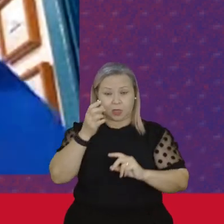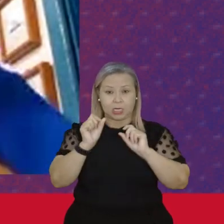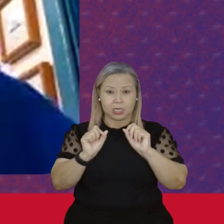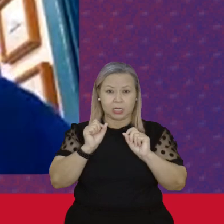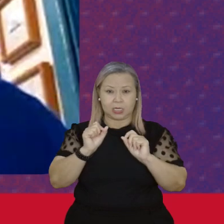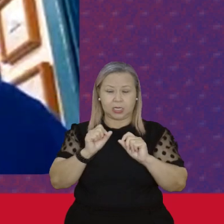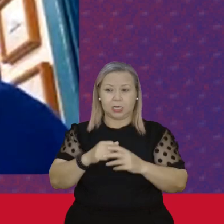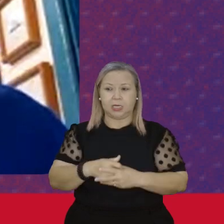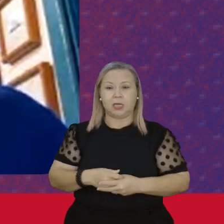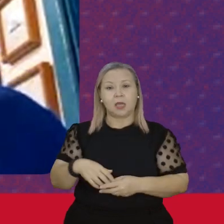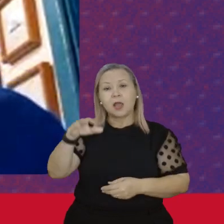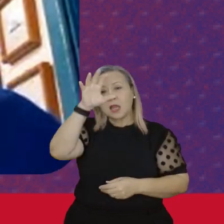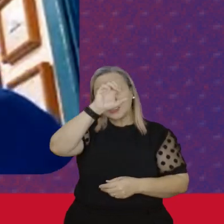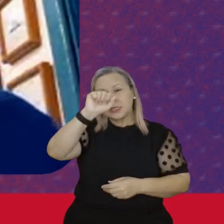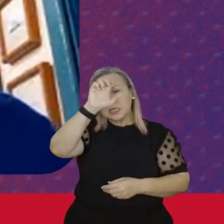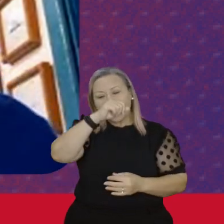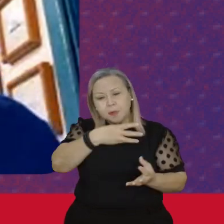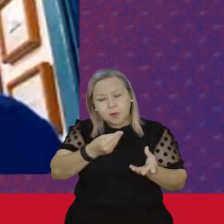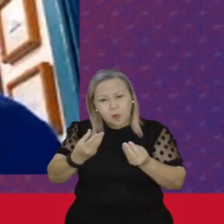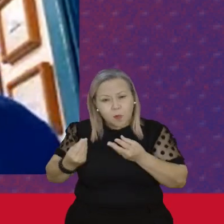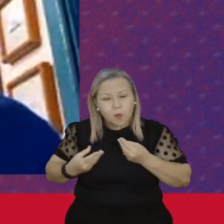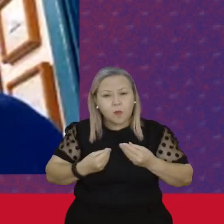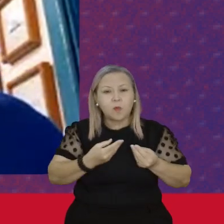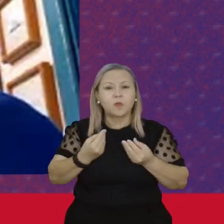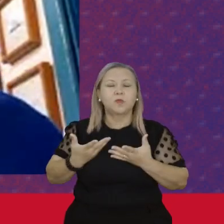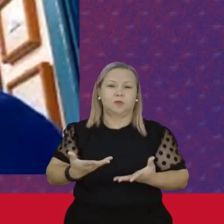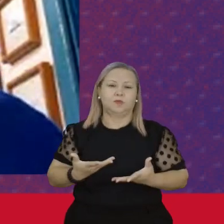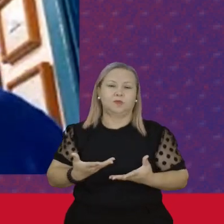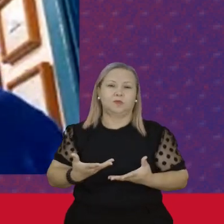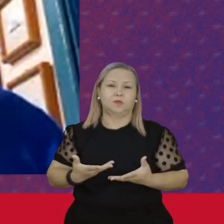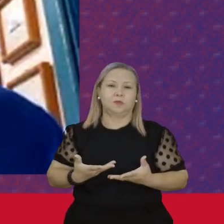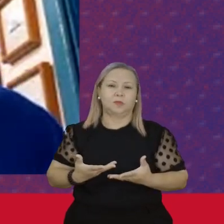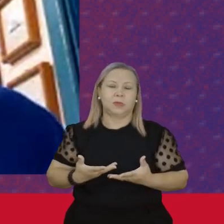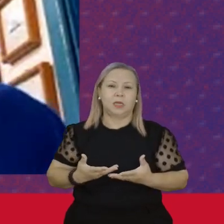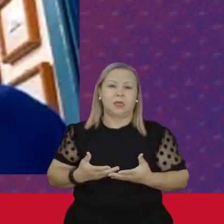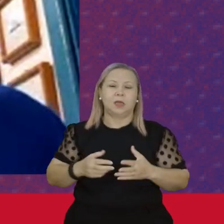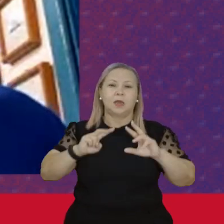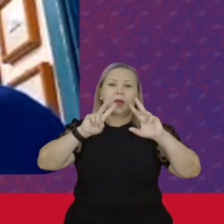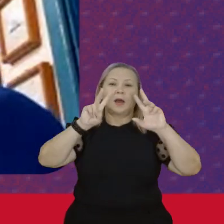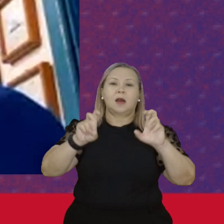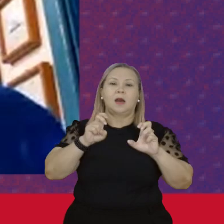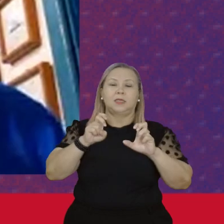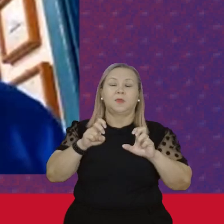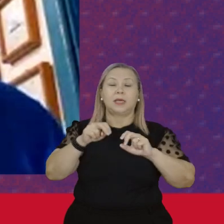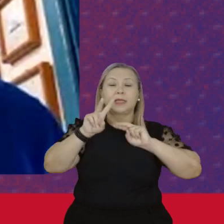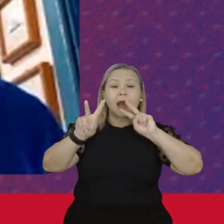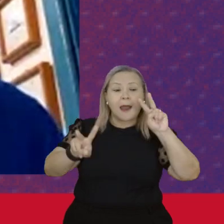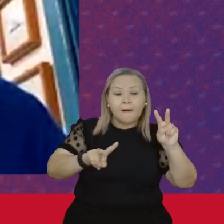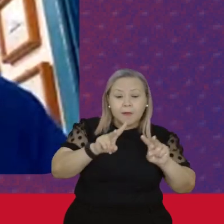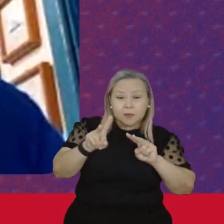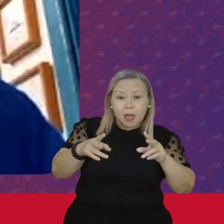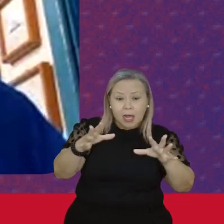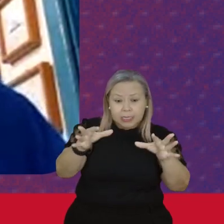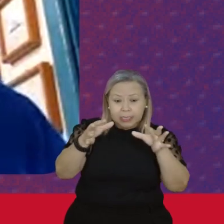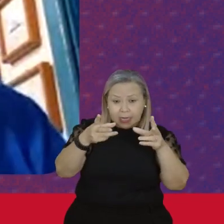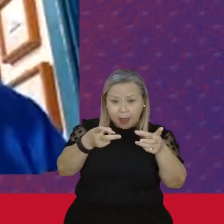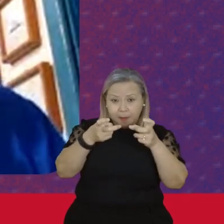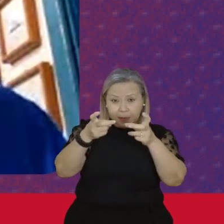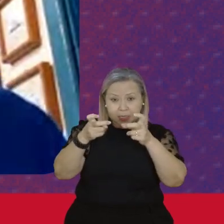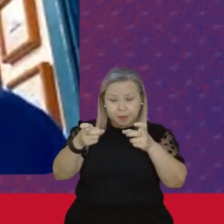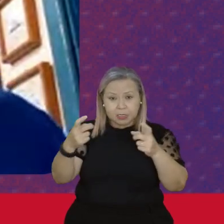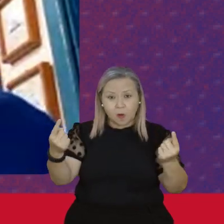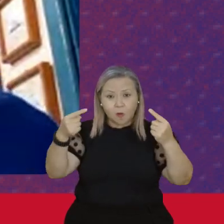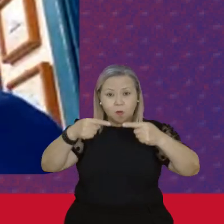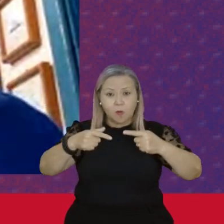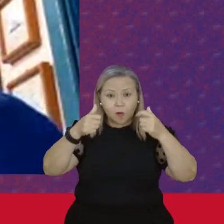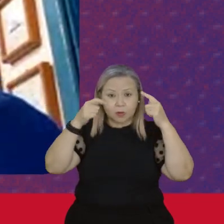ali se aprende muito a respeito da violência e da visibilidade à violência contra as mulheres,